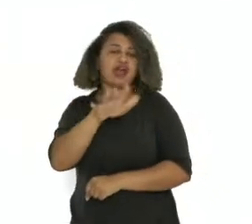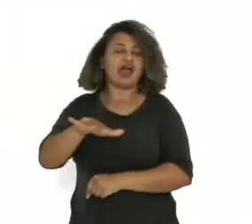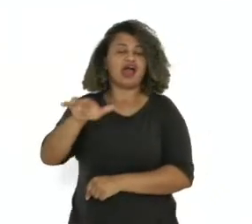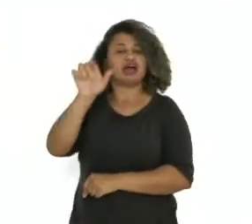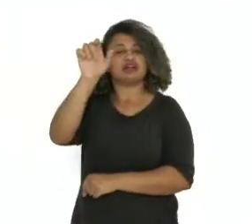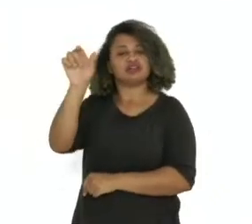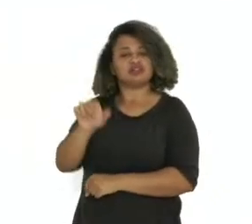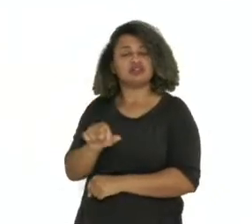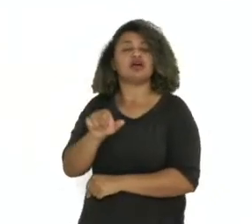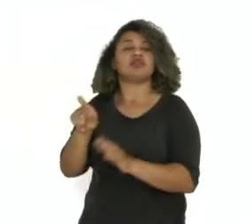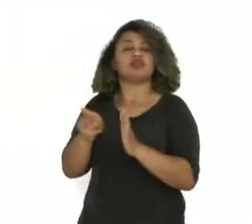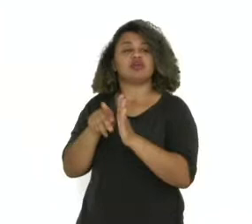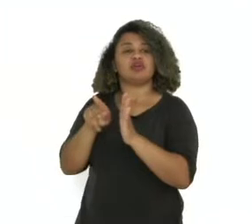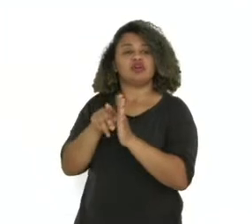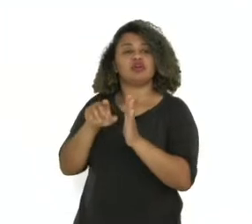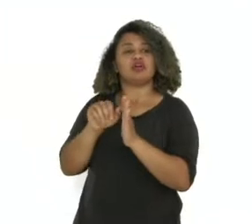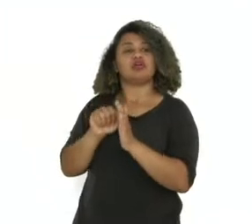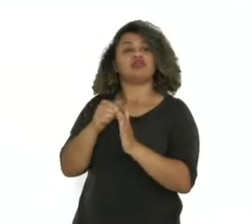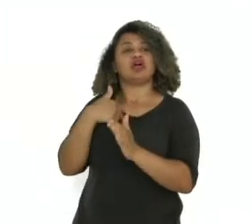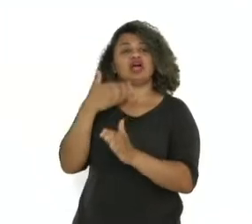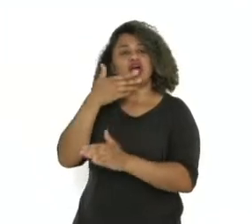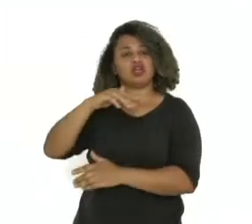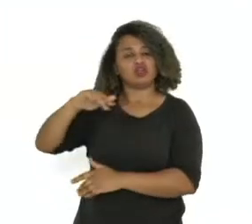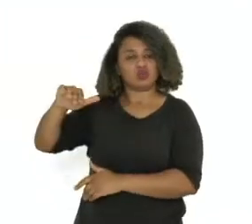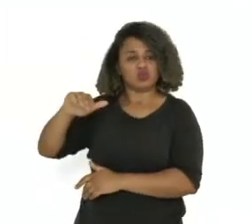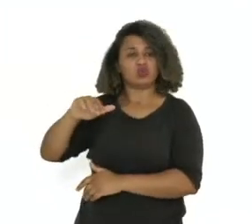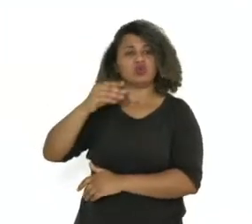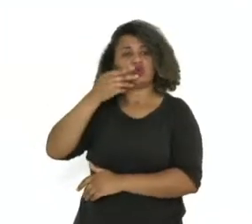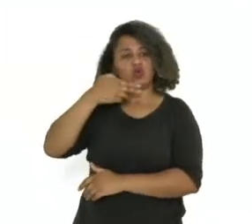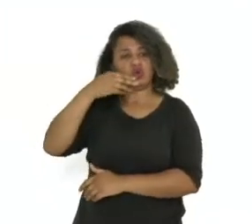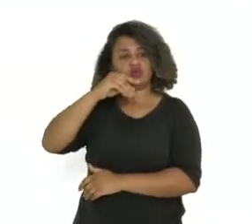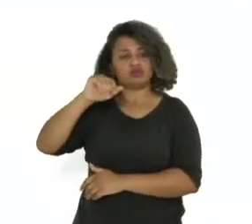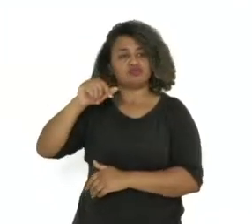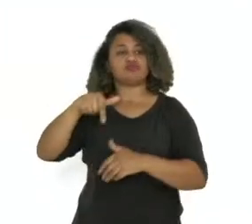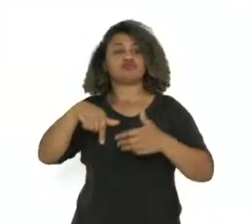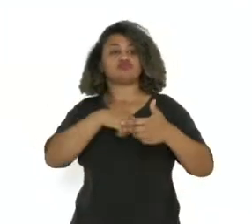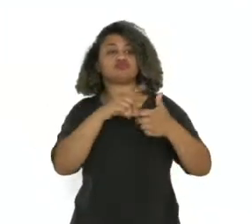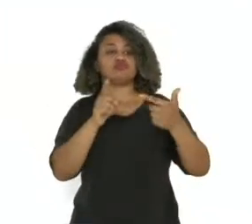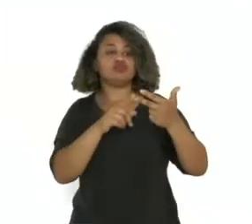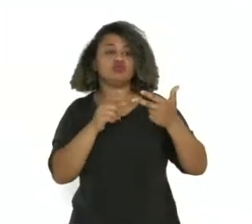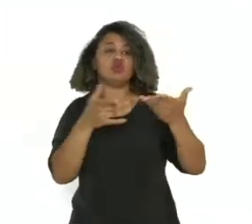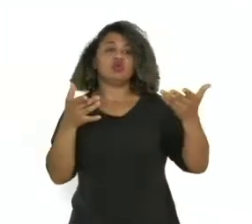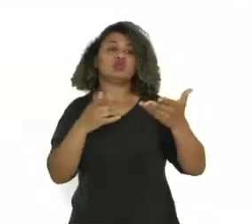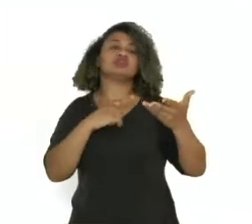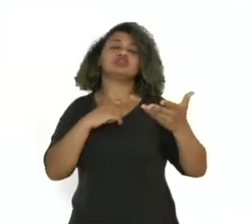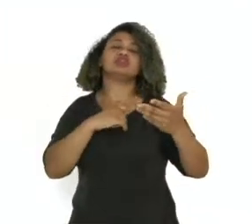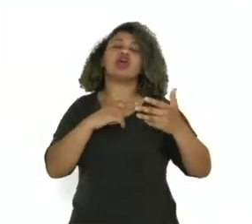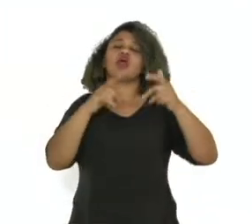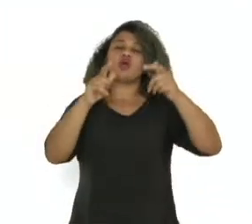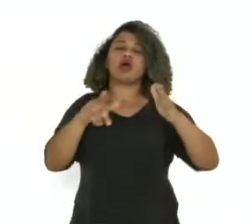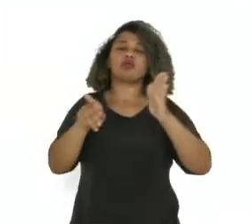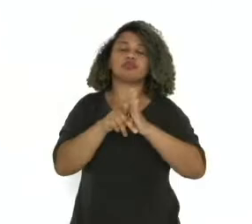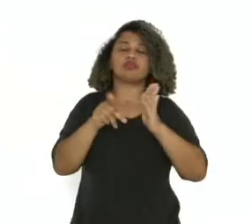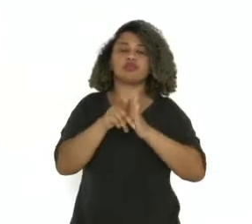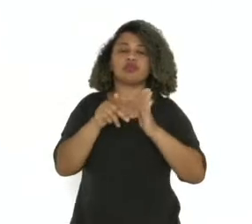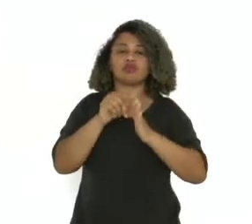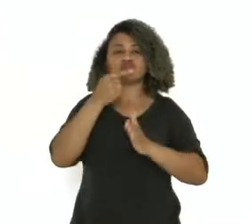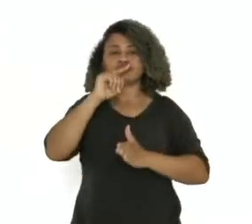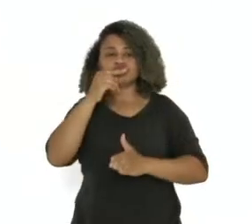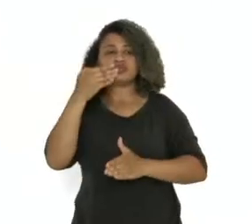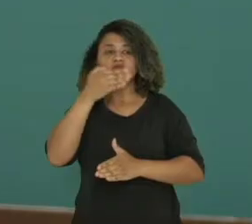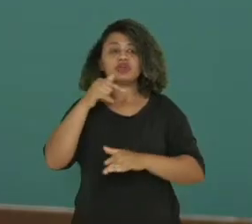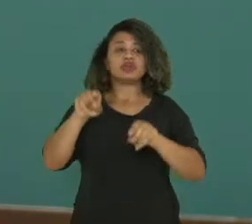Mata Açucareira, certo? Hoje ela tem, então, usinas de cana-de-açúcar e álcool, grandes